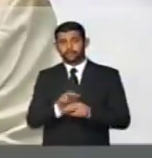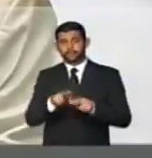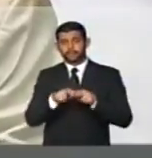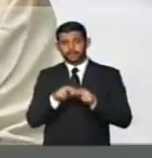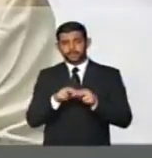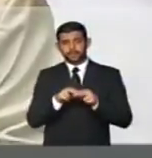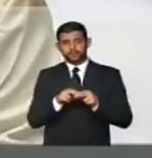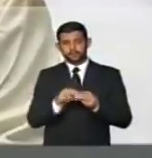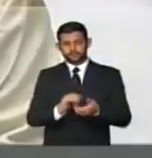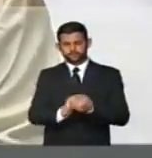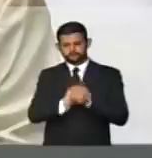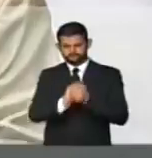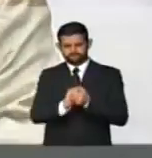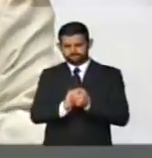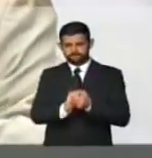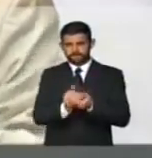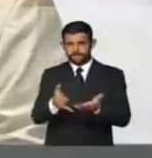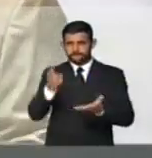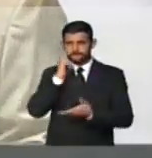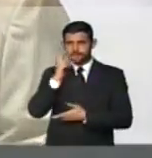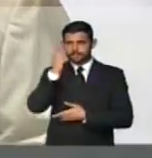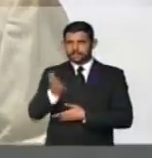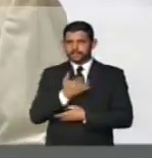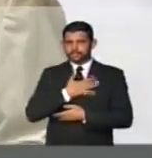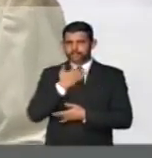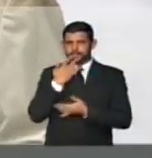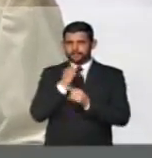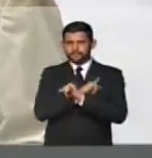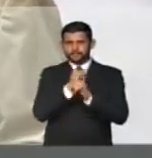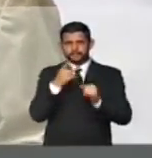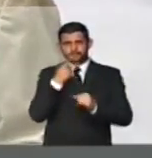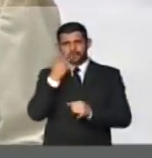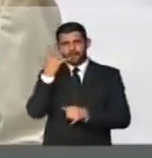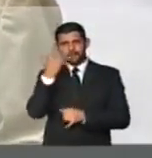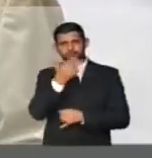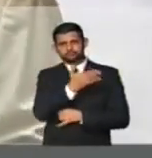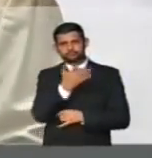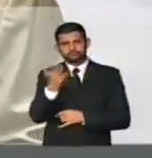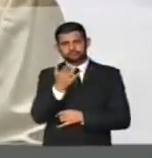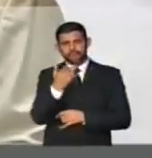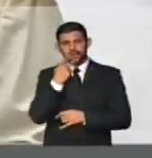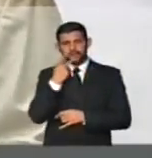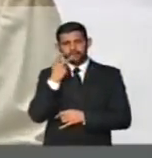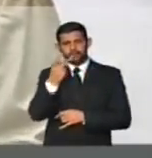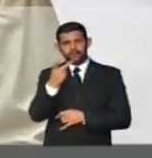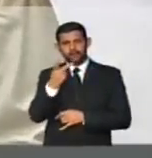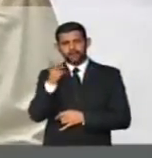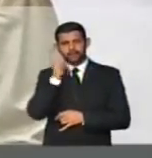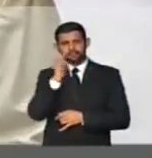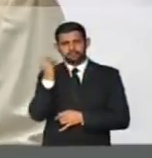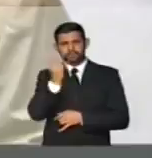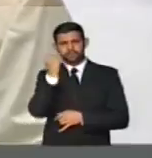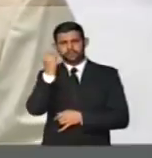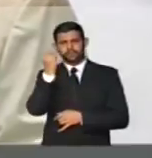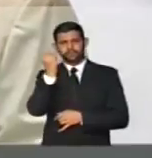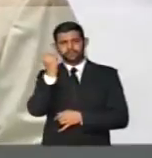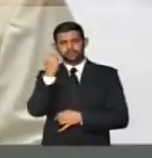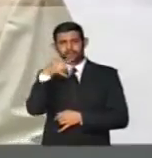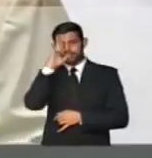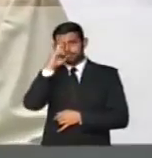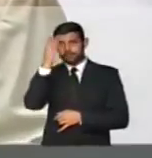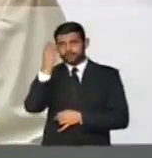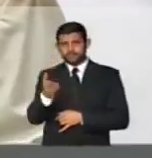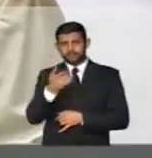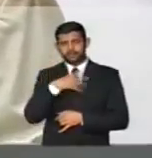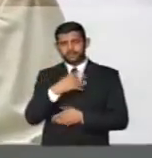me congratular com Vossa Excelência por esse pronunciamento. É um pronunciamento histórico, porque Vossa Excelência